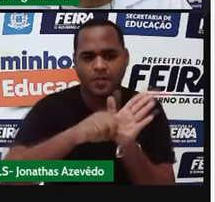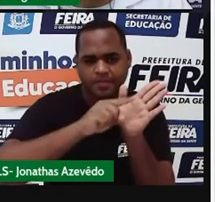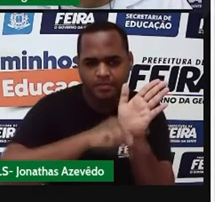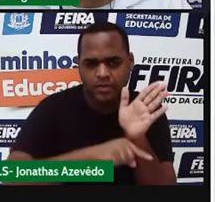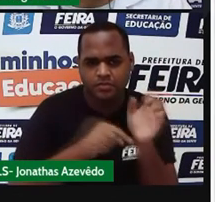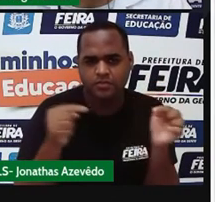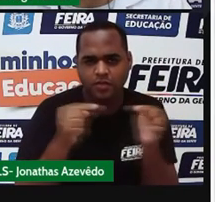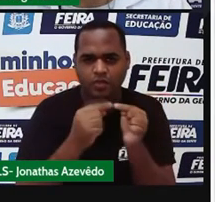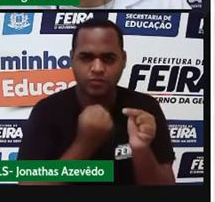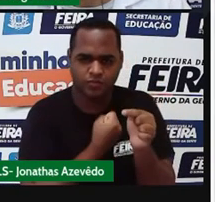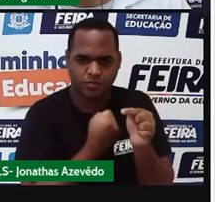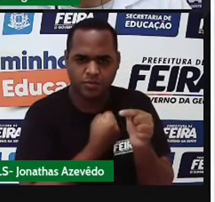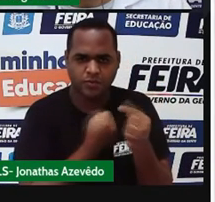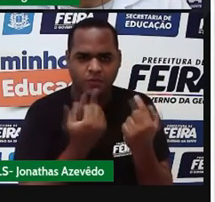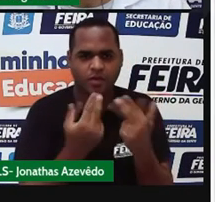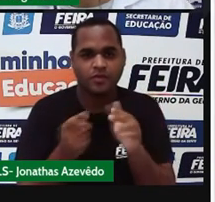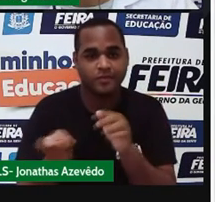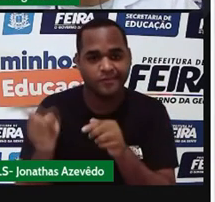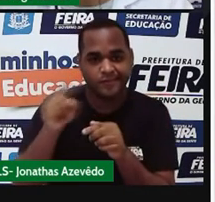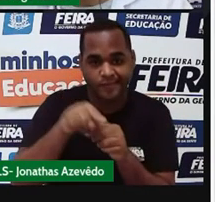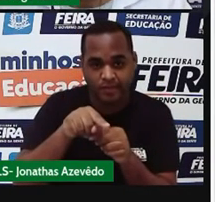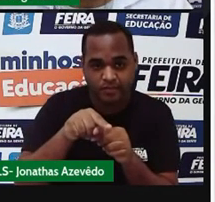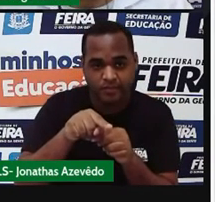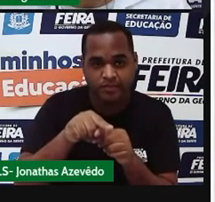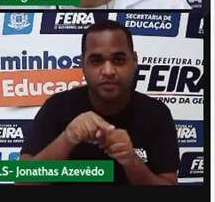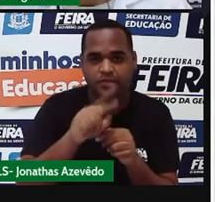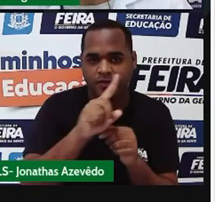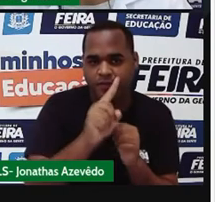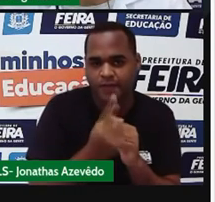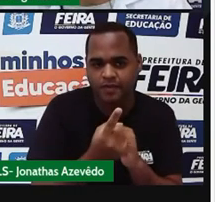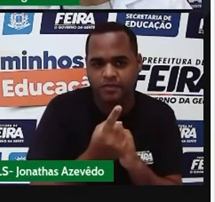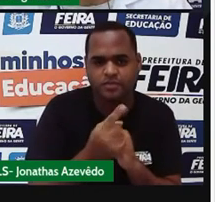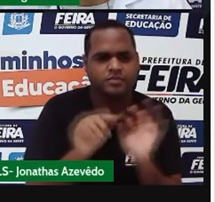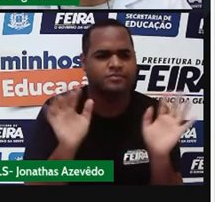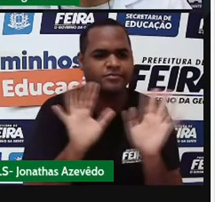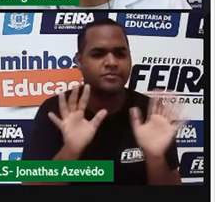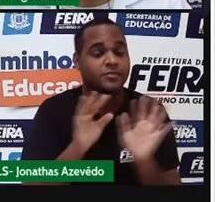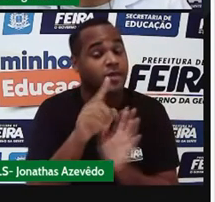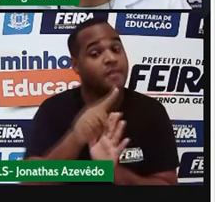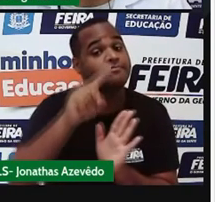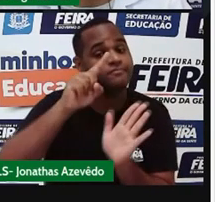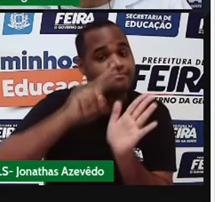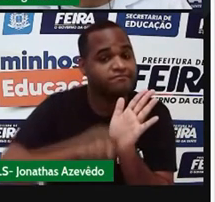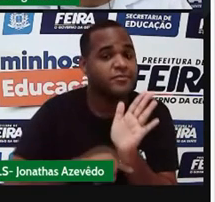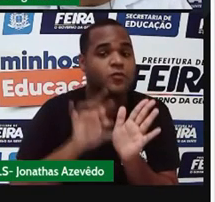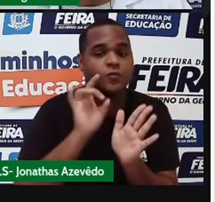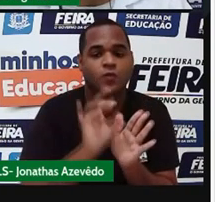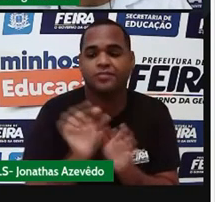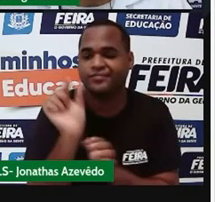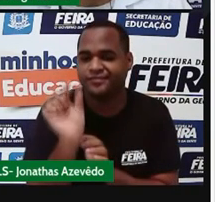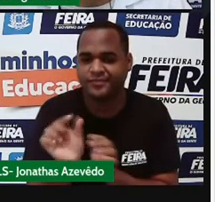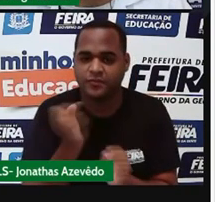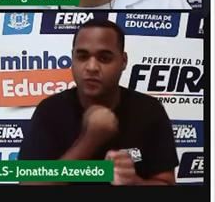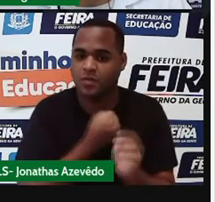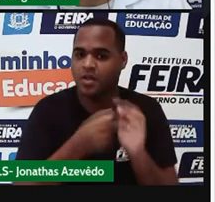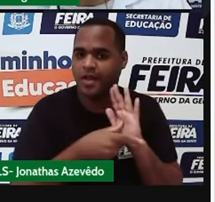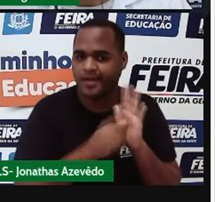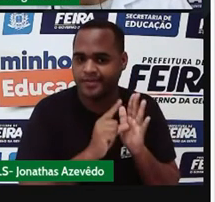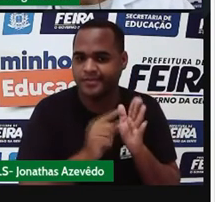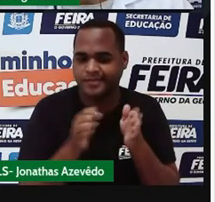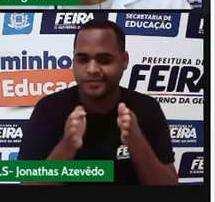menos o número que tá na frente na, na frente da, é menos o algarismo que é o